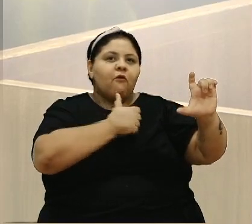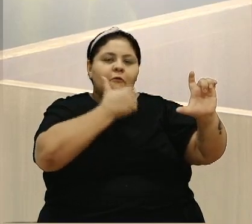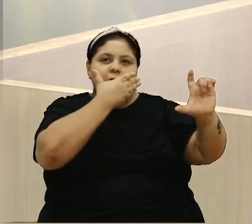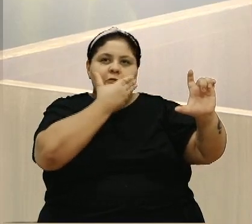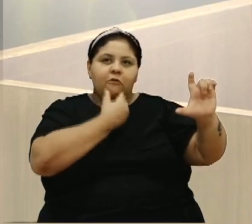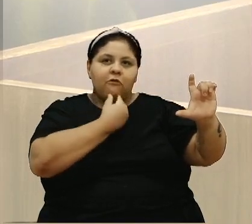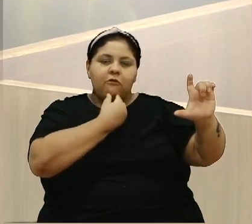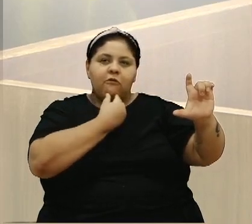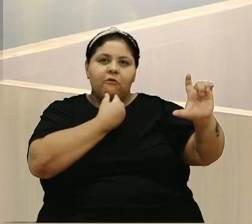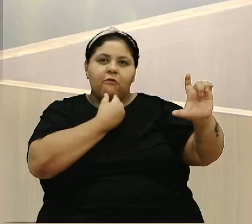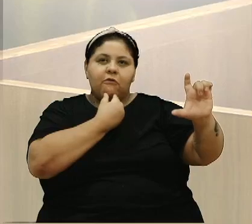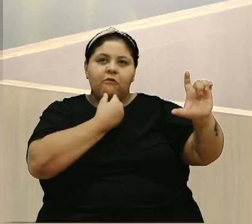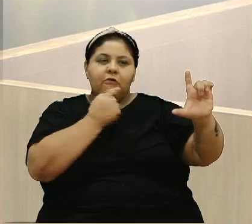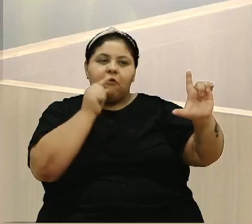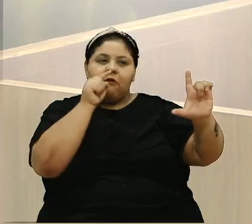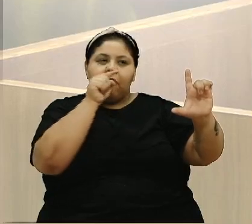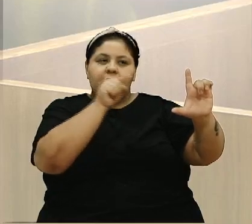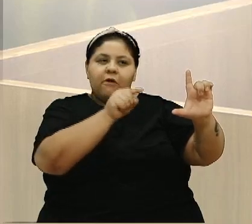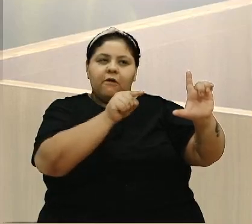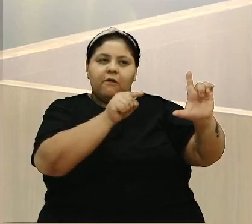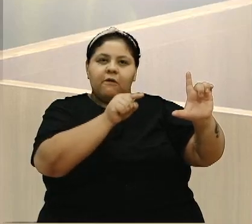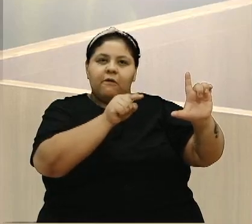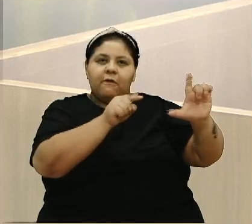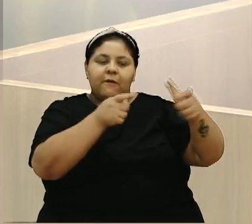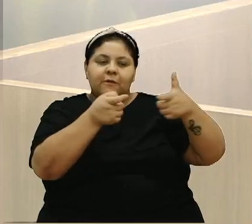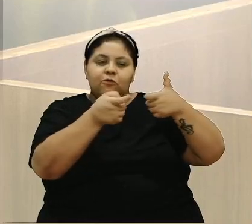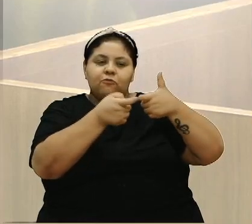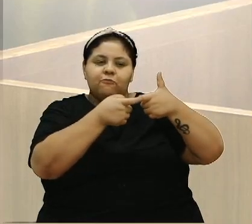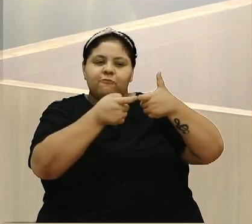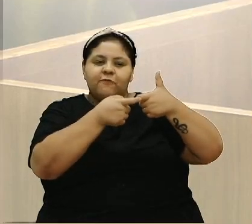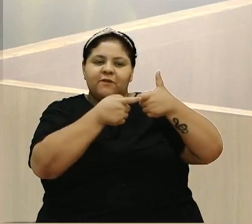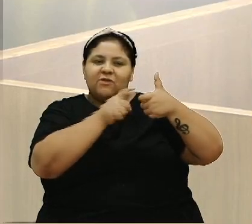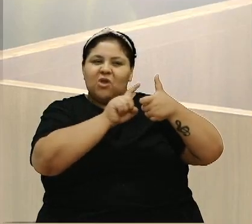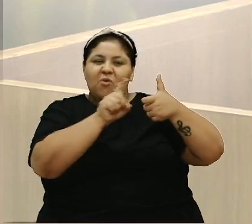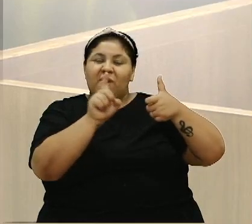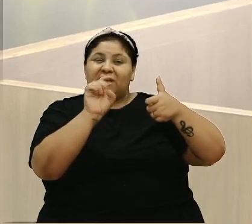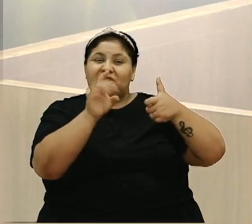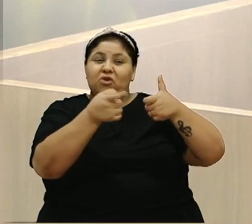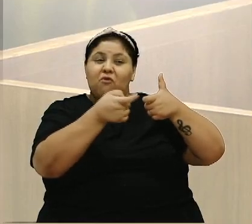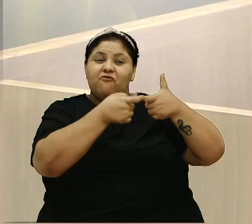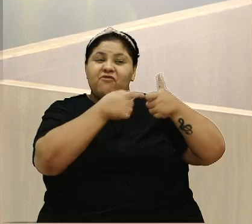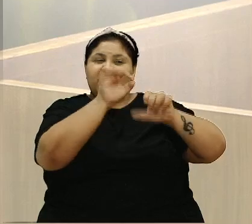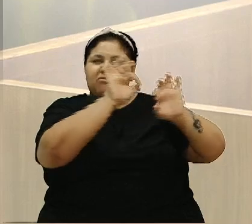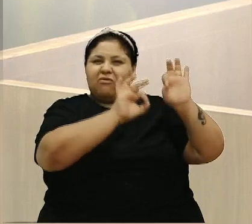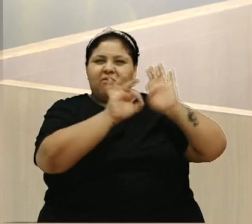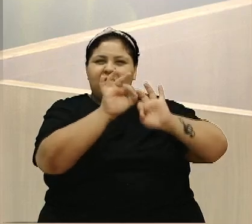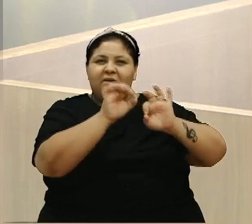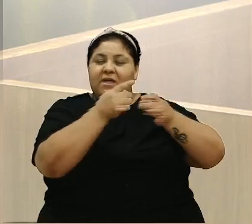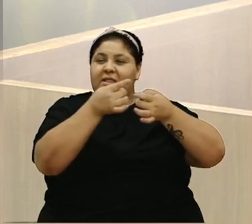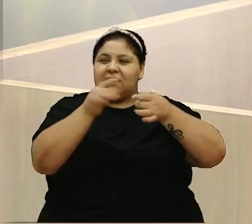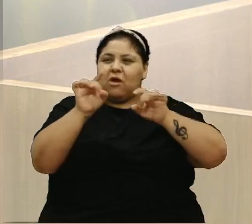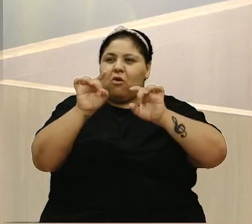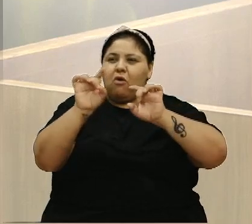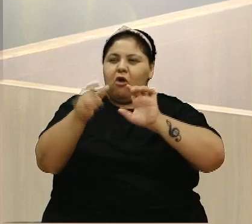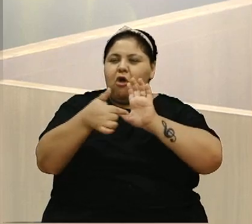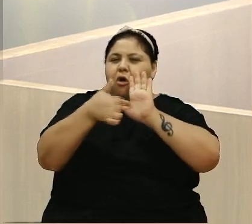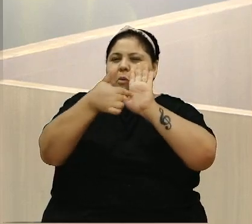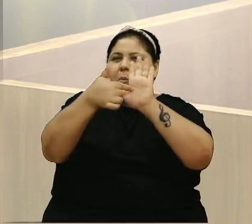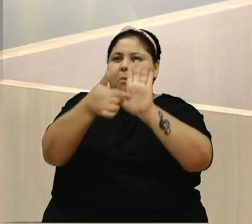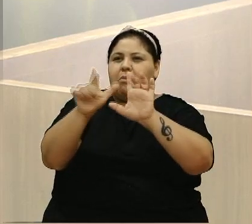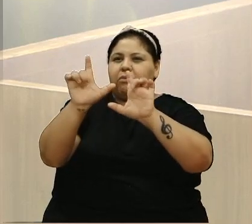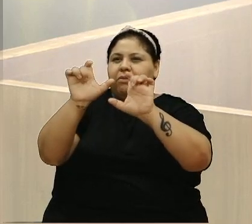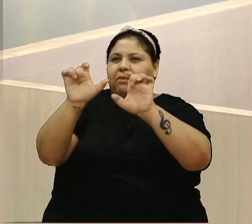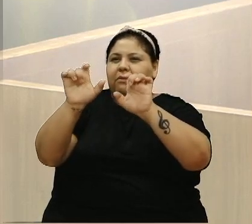É estar além do vidro das molduras, numa figura muito após o próprio ser.